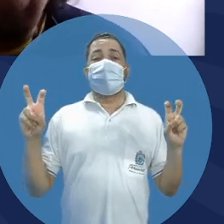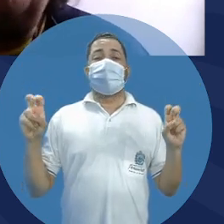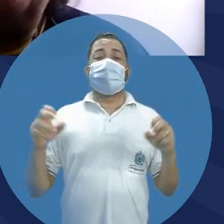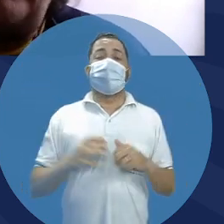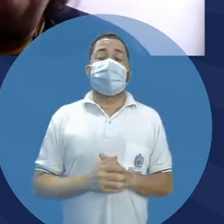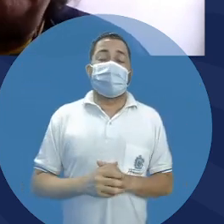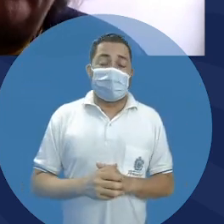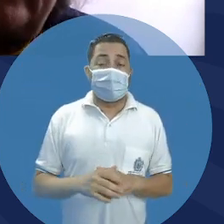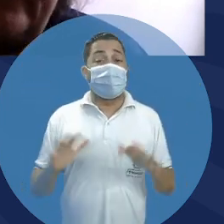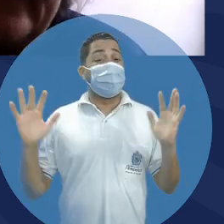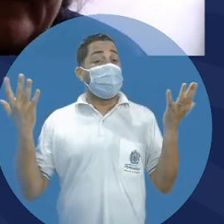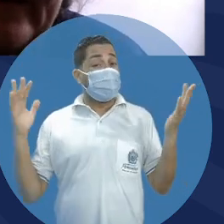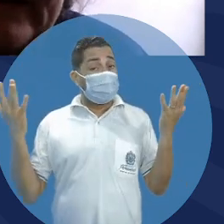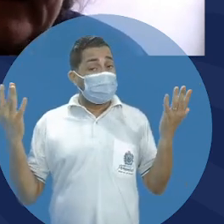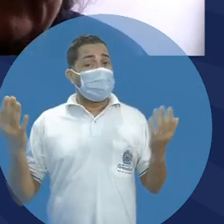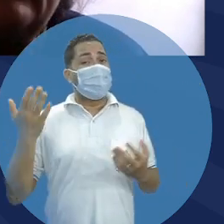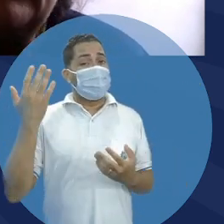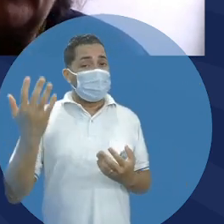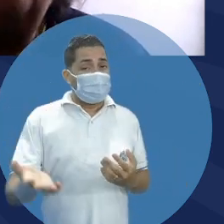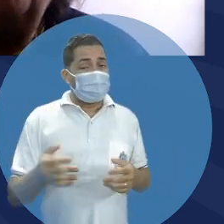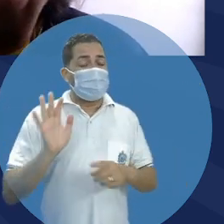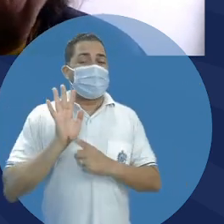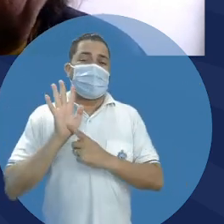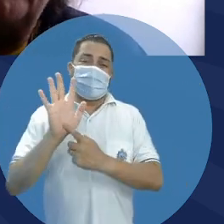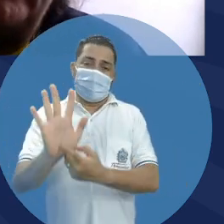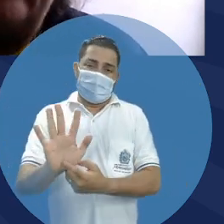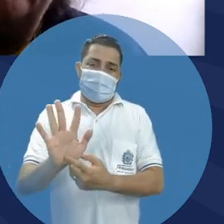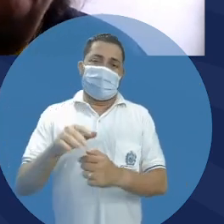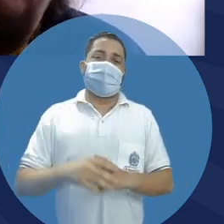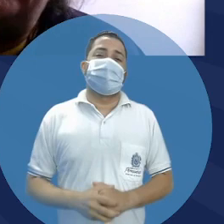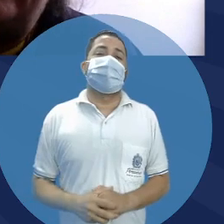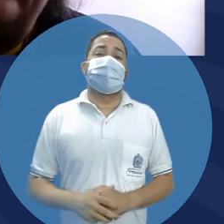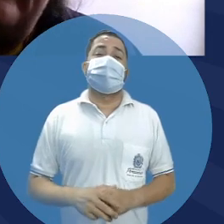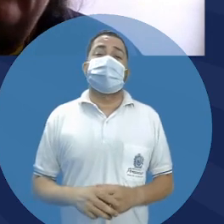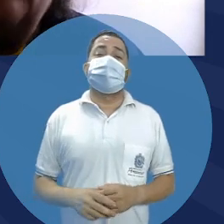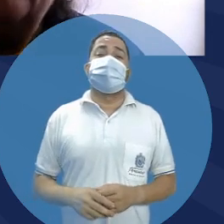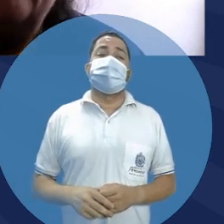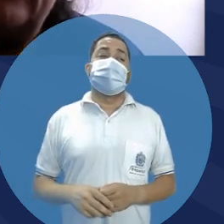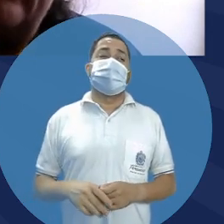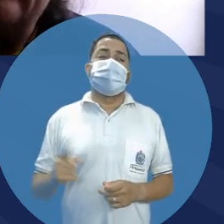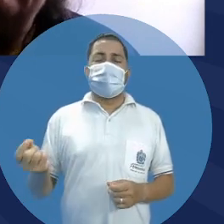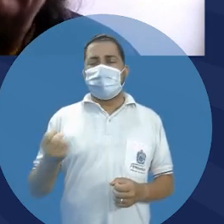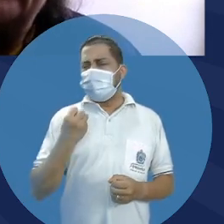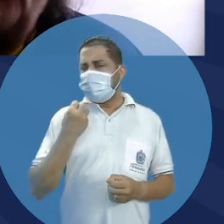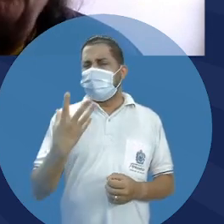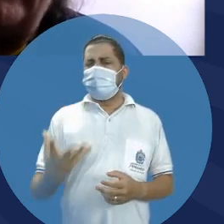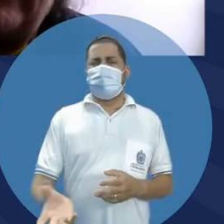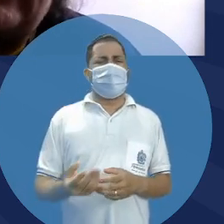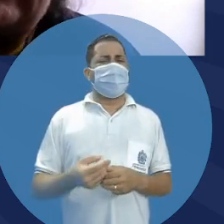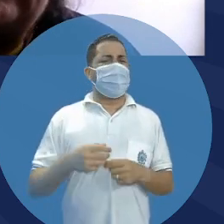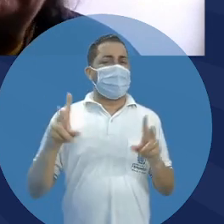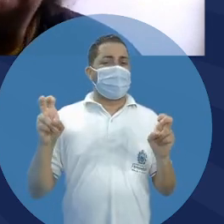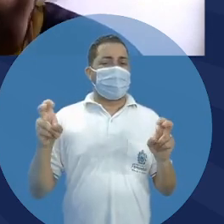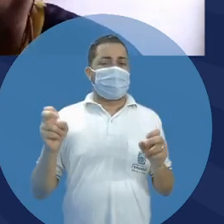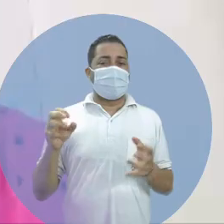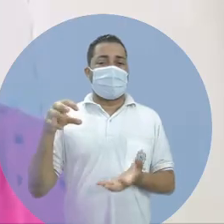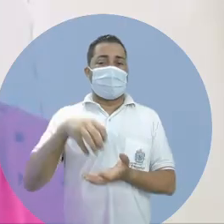pela sua apresentação. Foi muito rica a sua explanação sobre o núcleo.